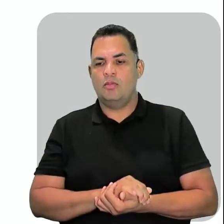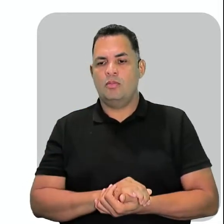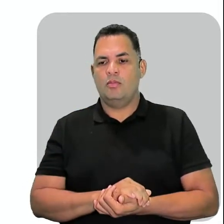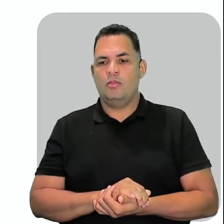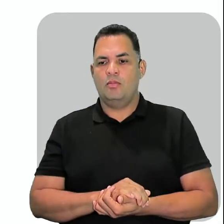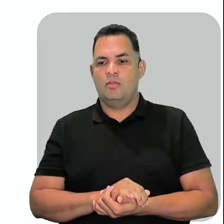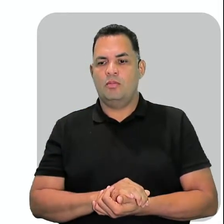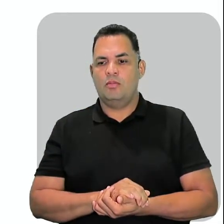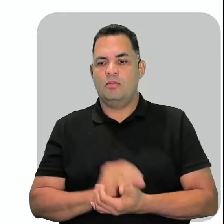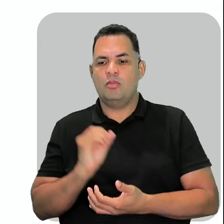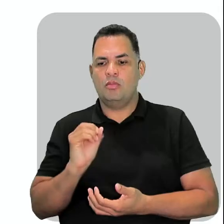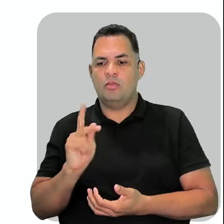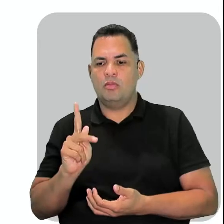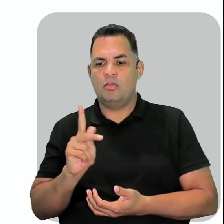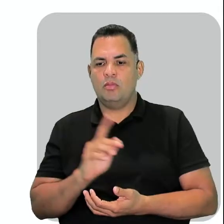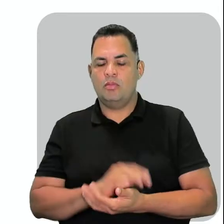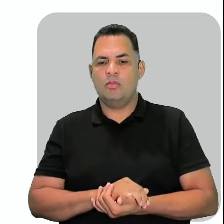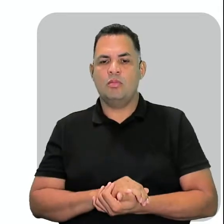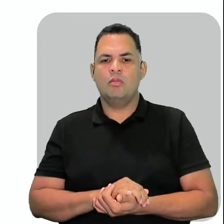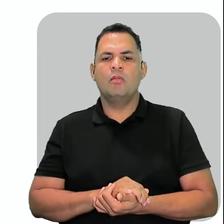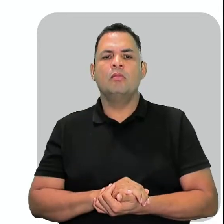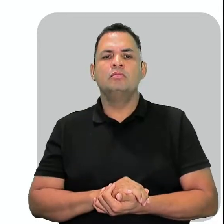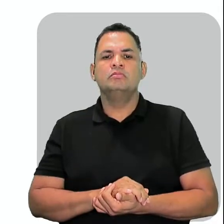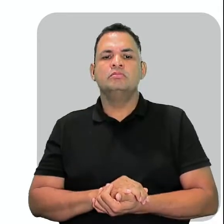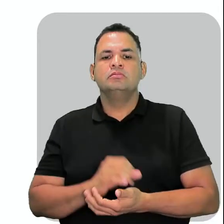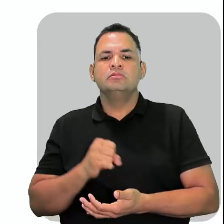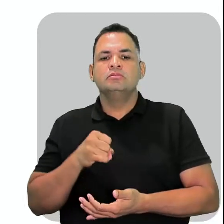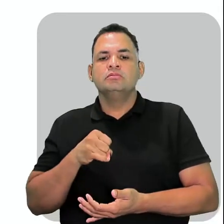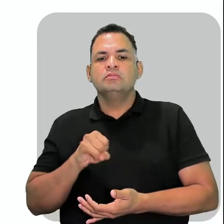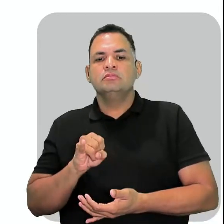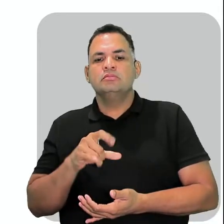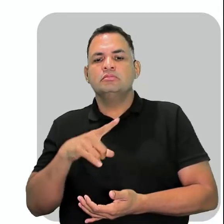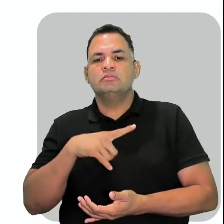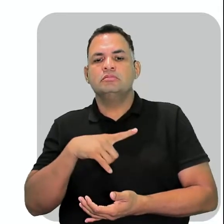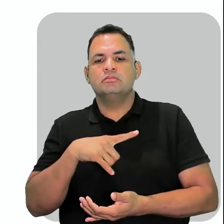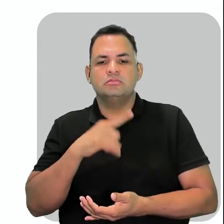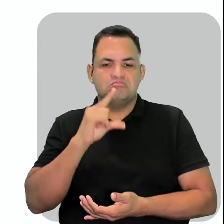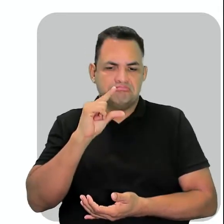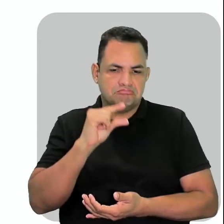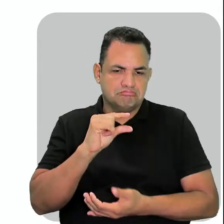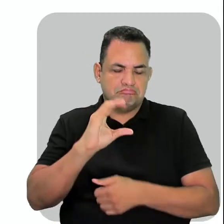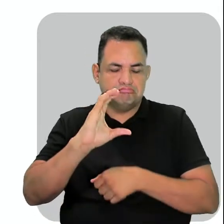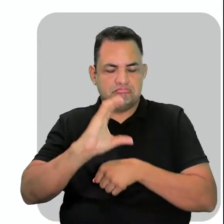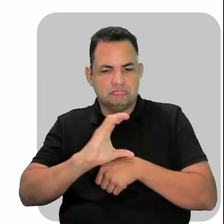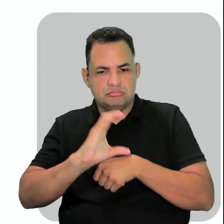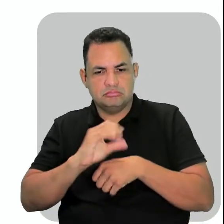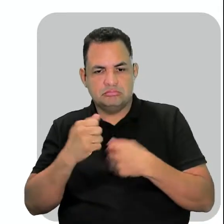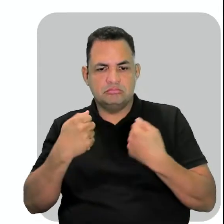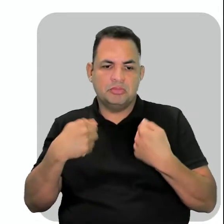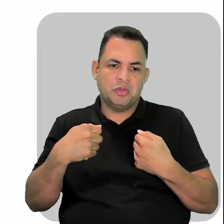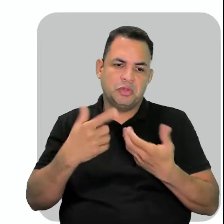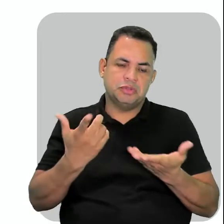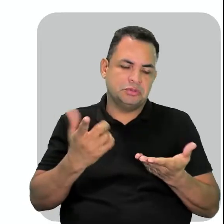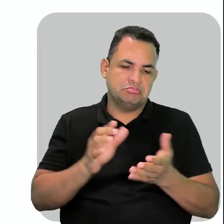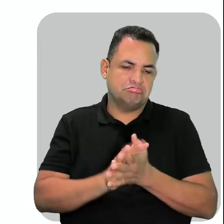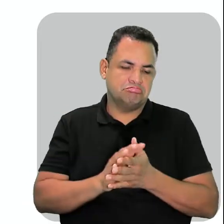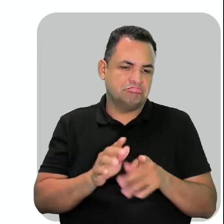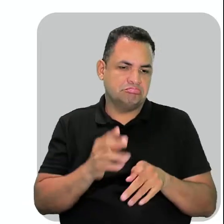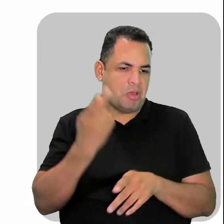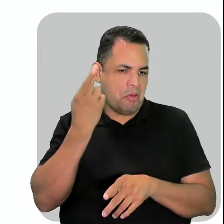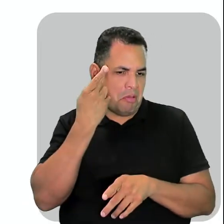nitropropano. Ok? Ah, professora, e se tiver menos carbono? Pode ter. pode aparecer para